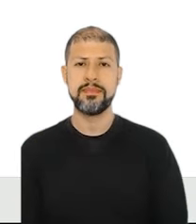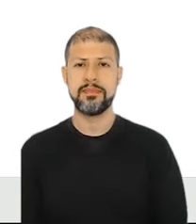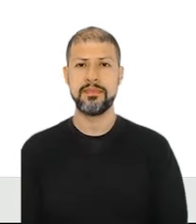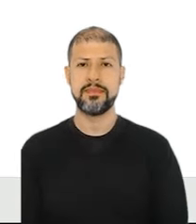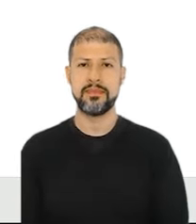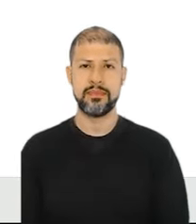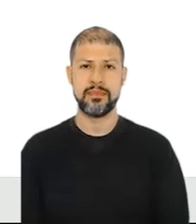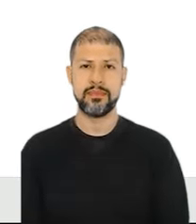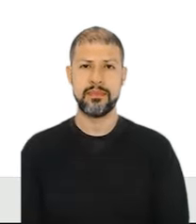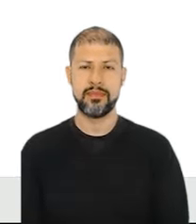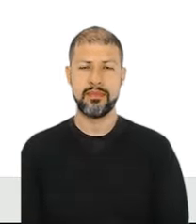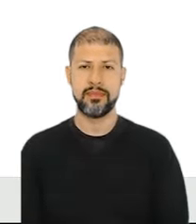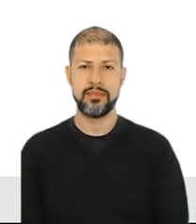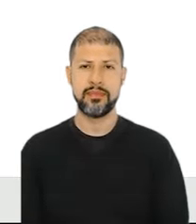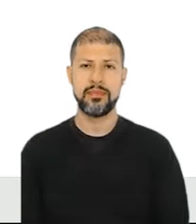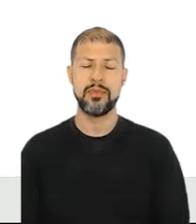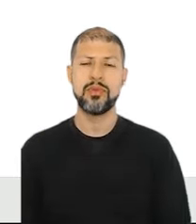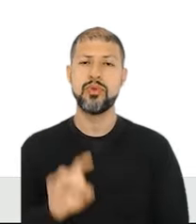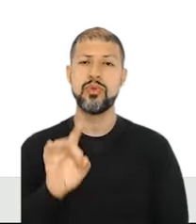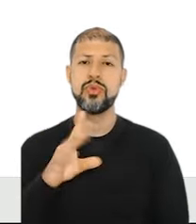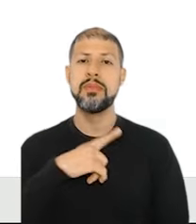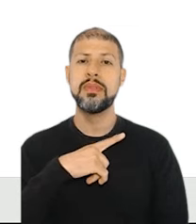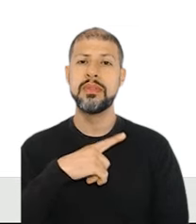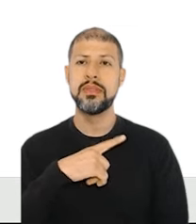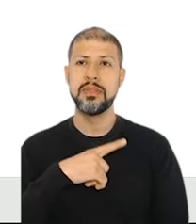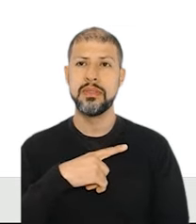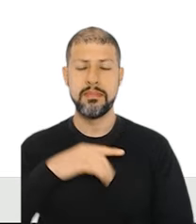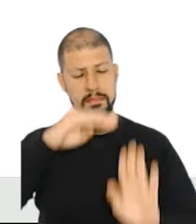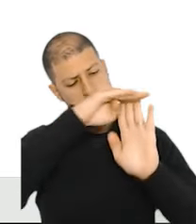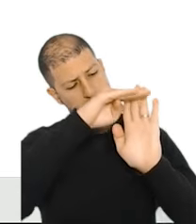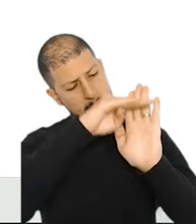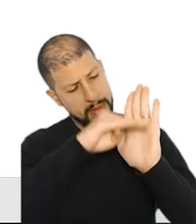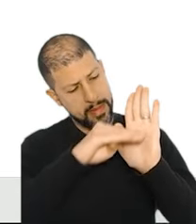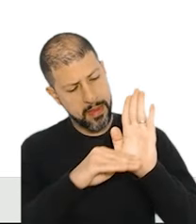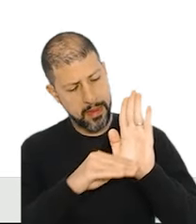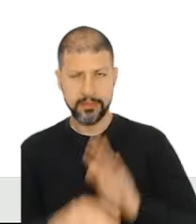aqui só para ter o passo a